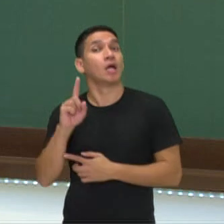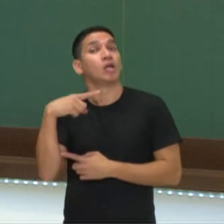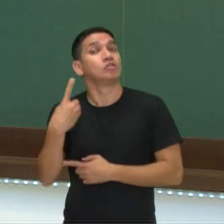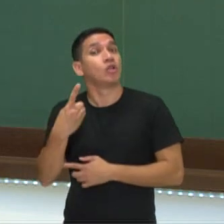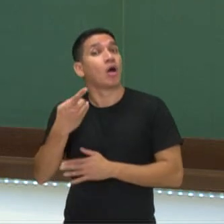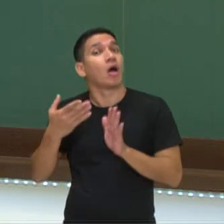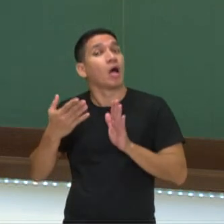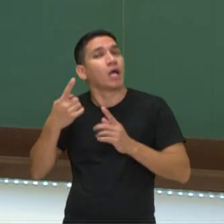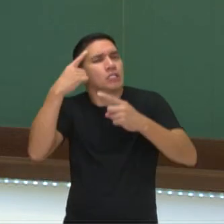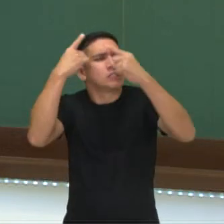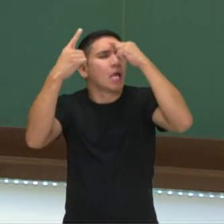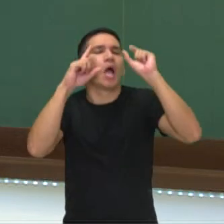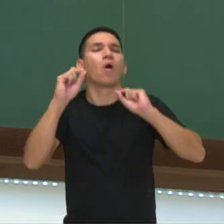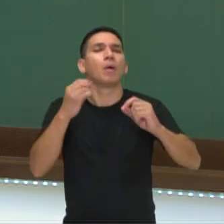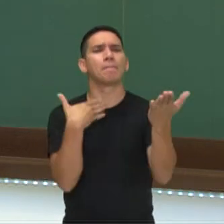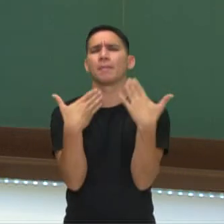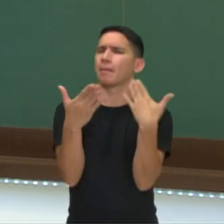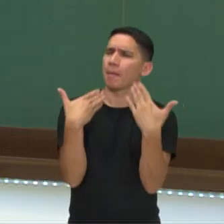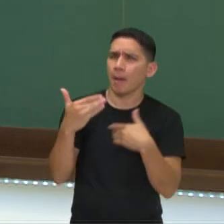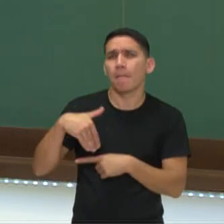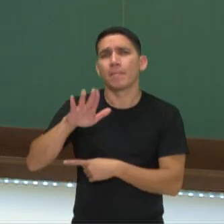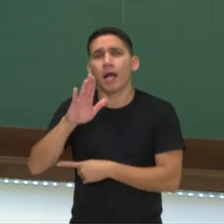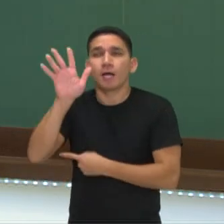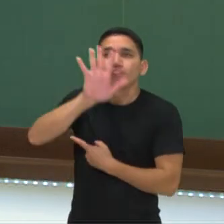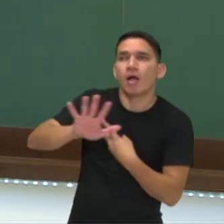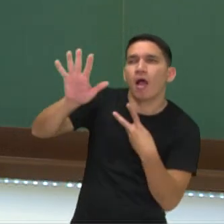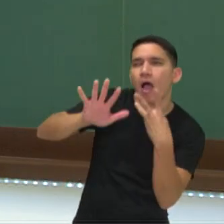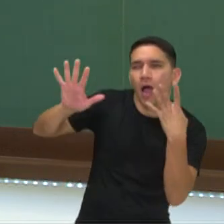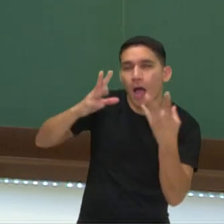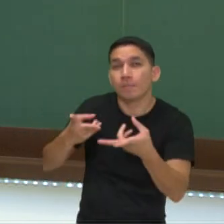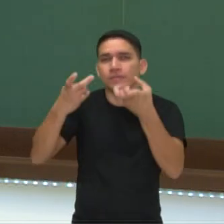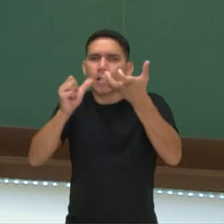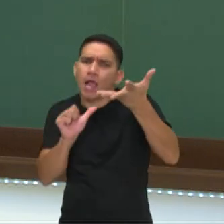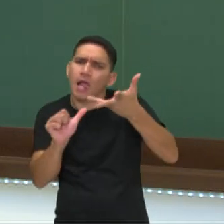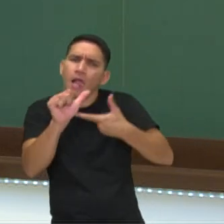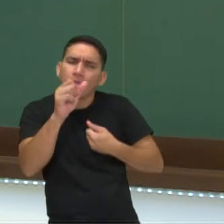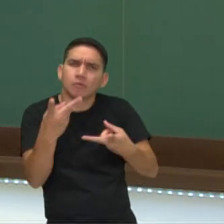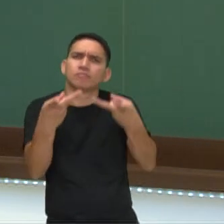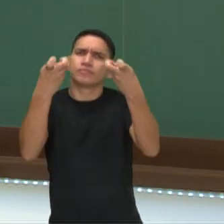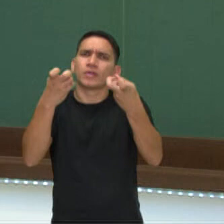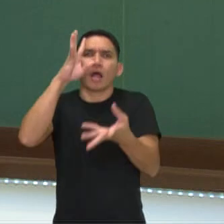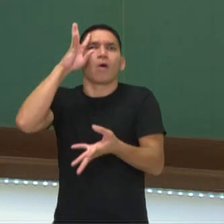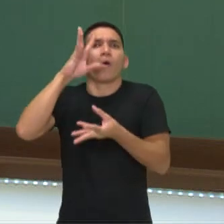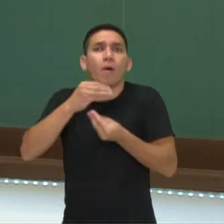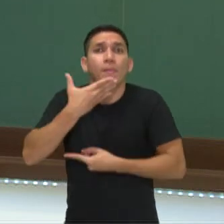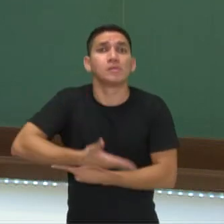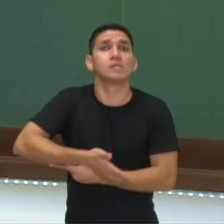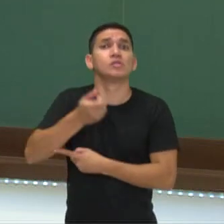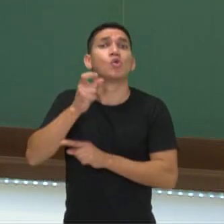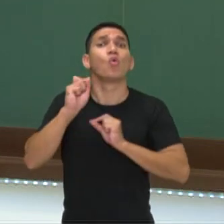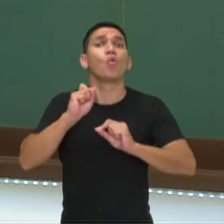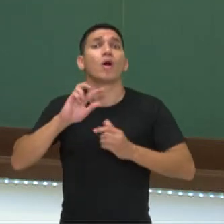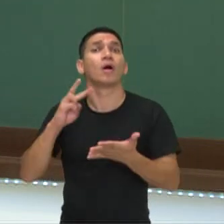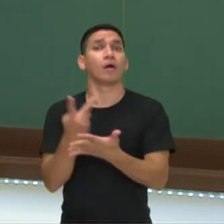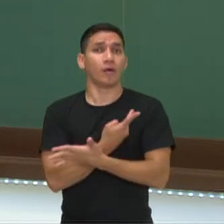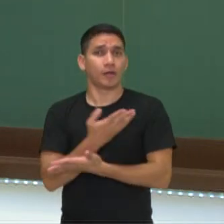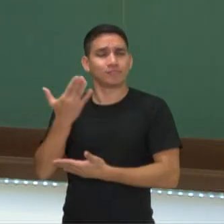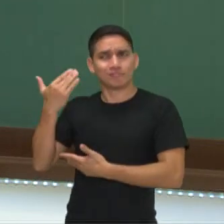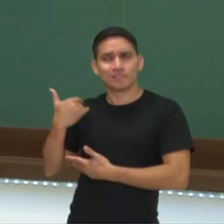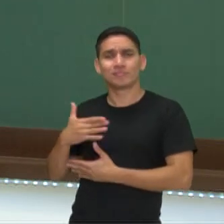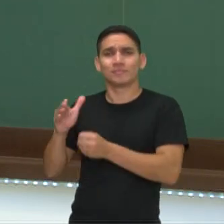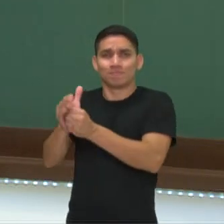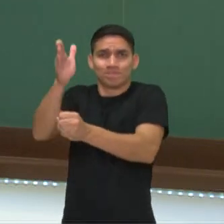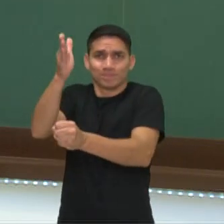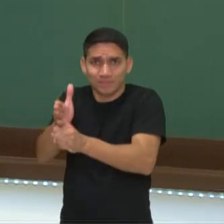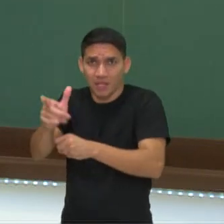então é conversar um pouco mais, ver um pouco mais de imagens, elementos para você compreender melhor o que foram